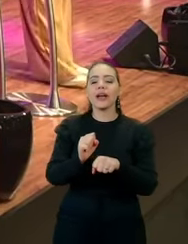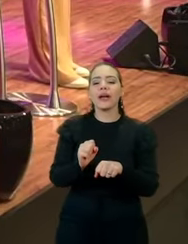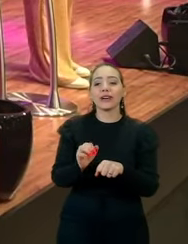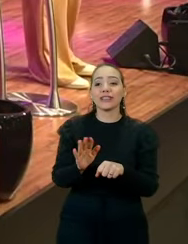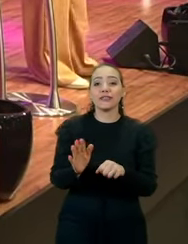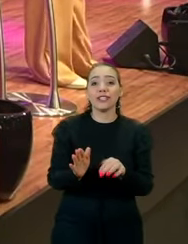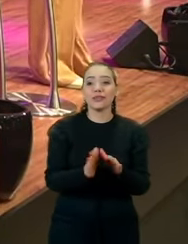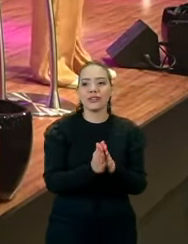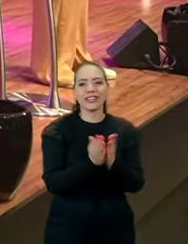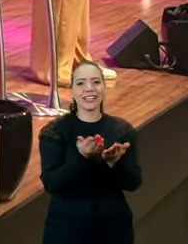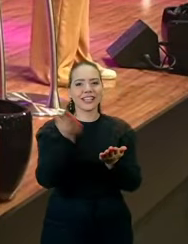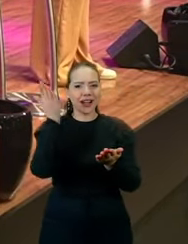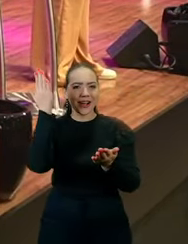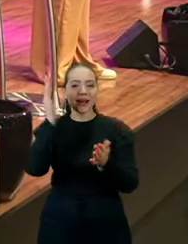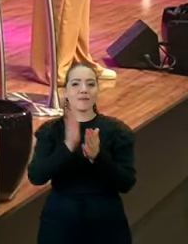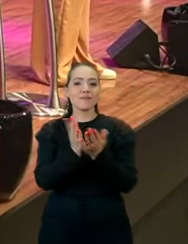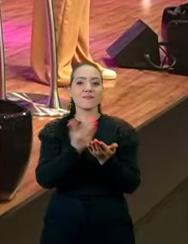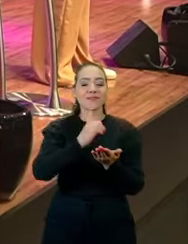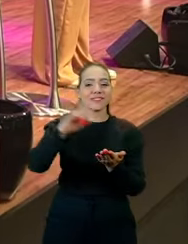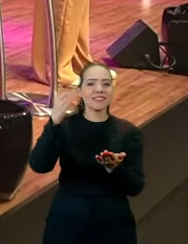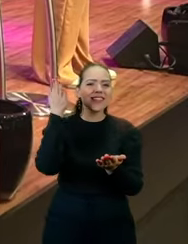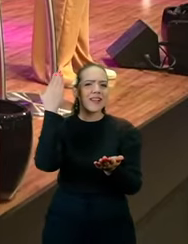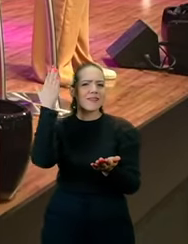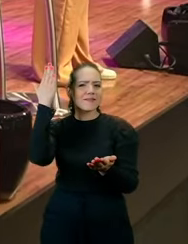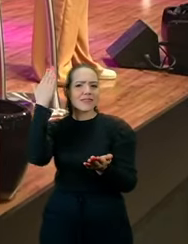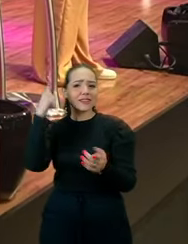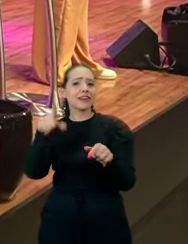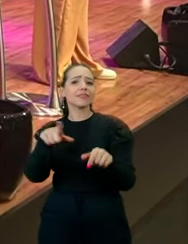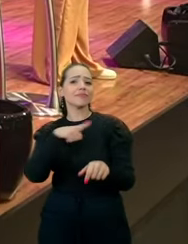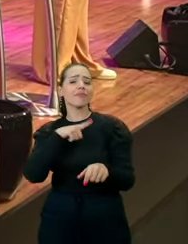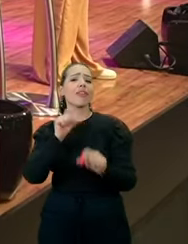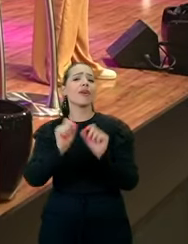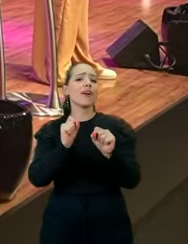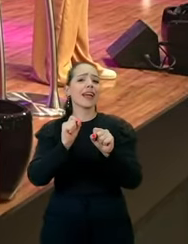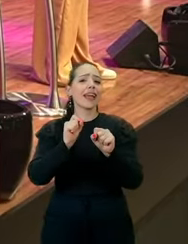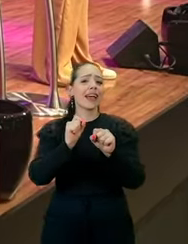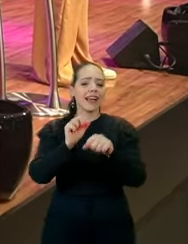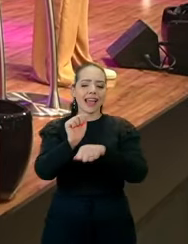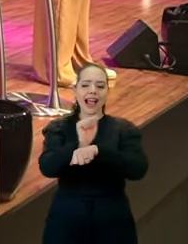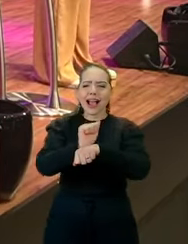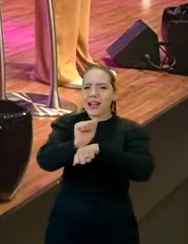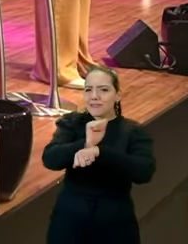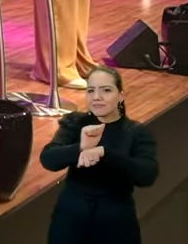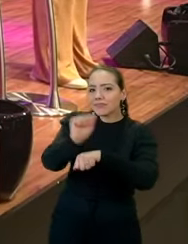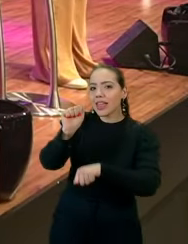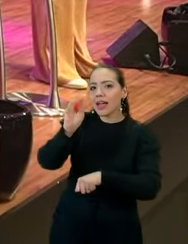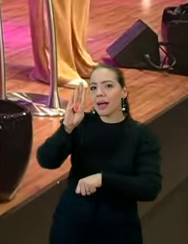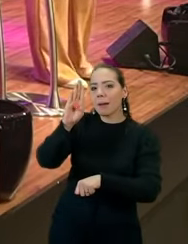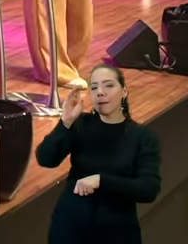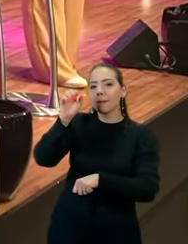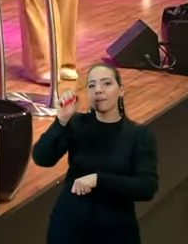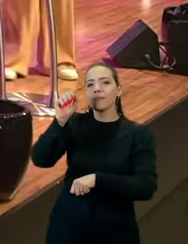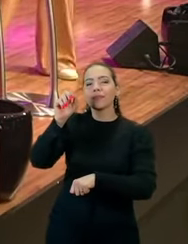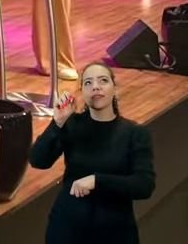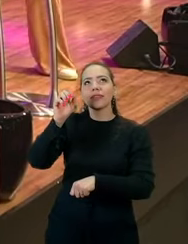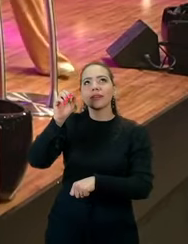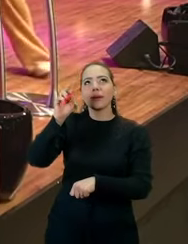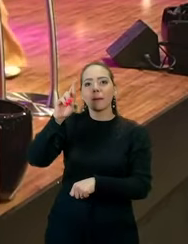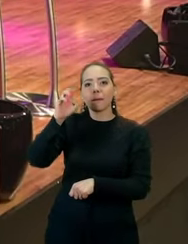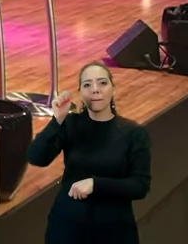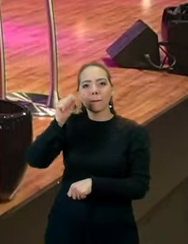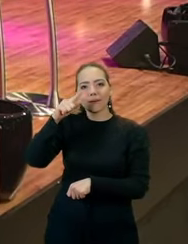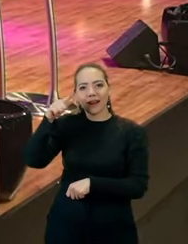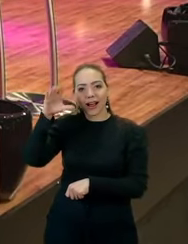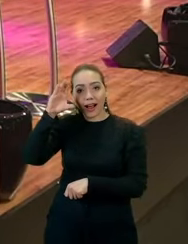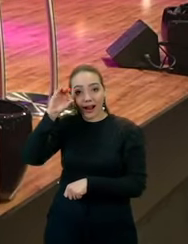vocês, eu abro mão de ser pastora para ser amiga de Deus. Eu abro mão. Não existe